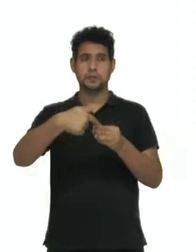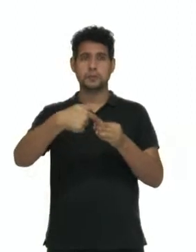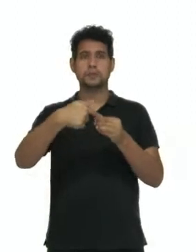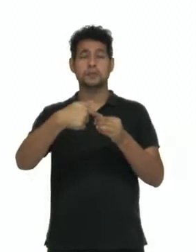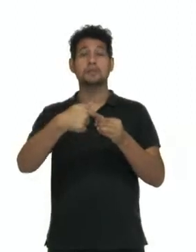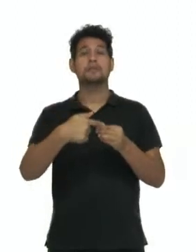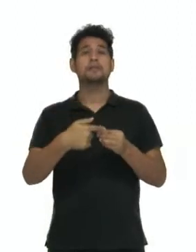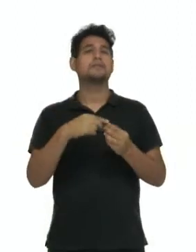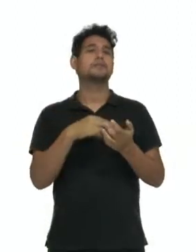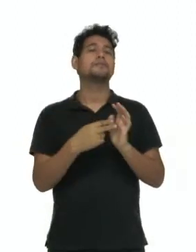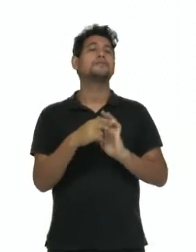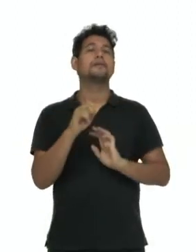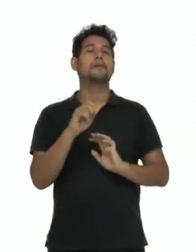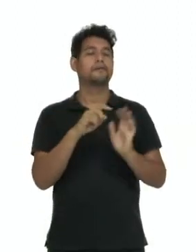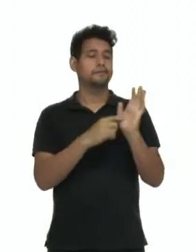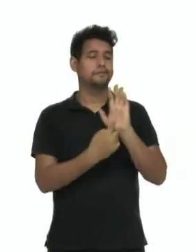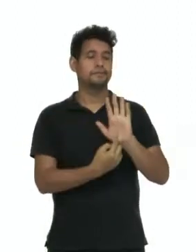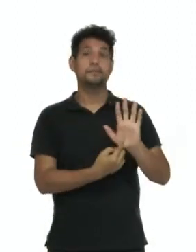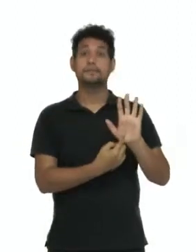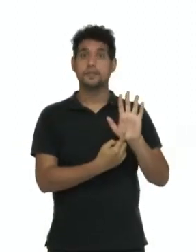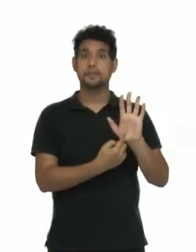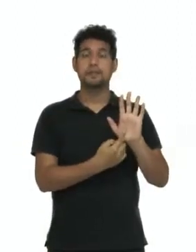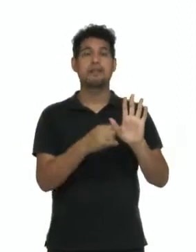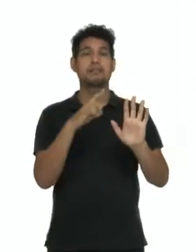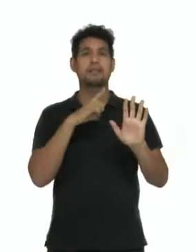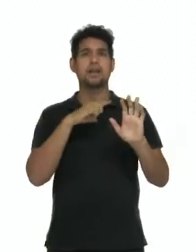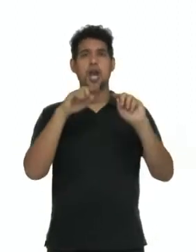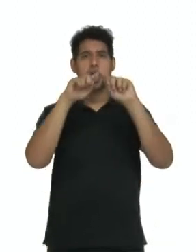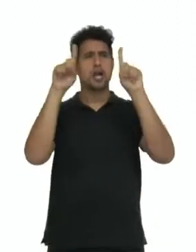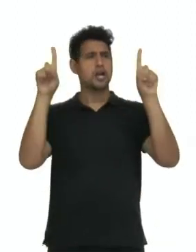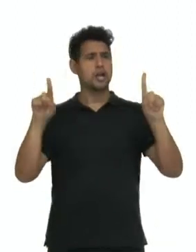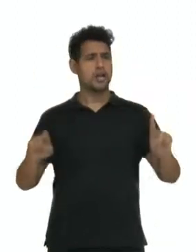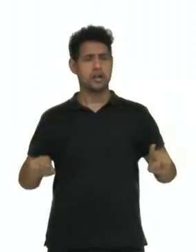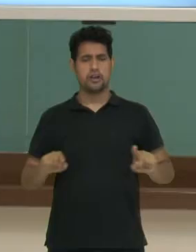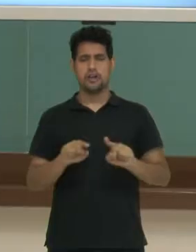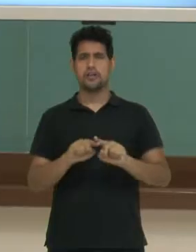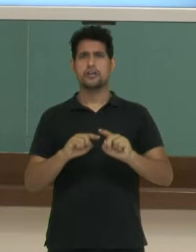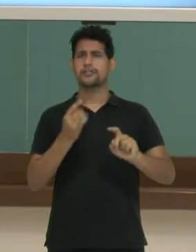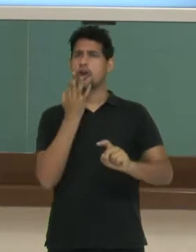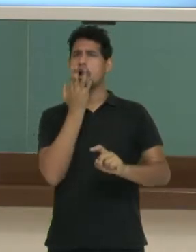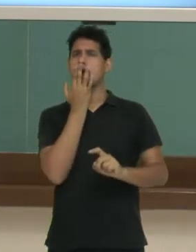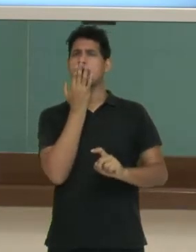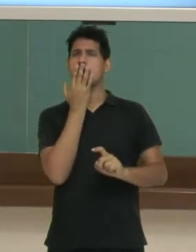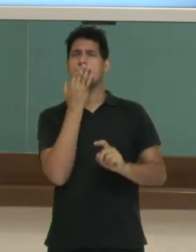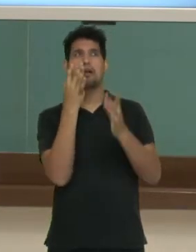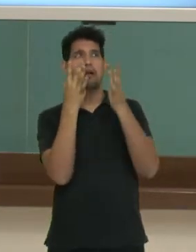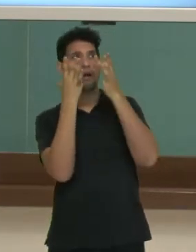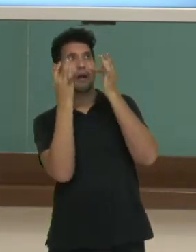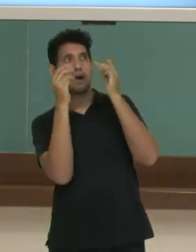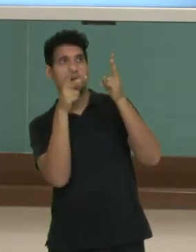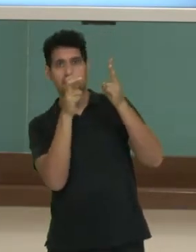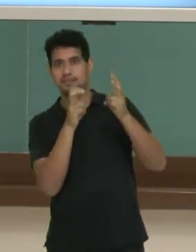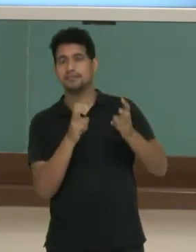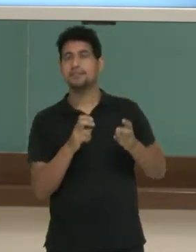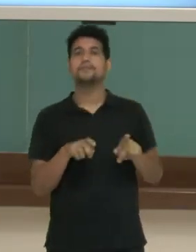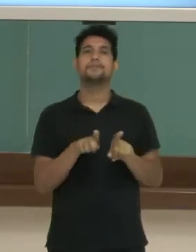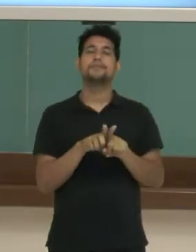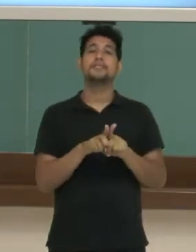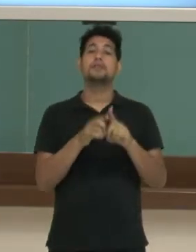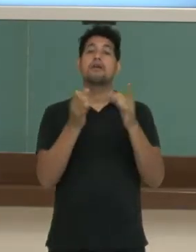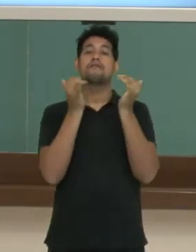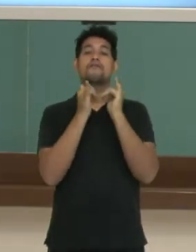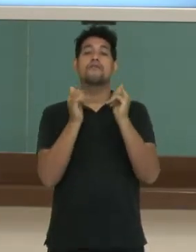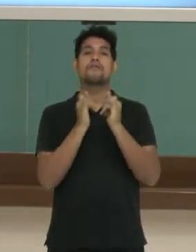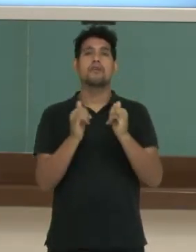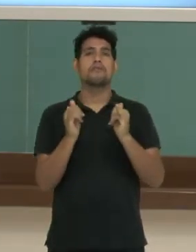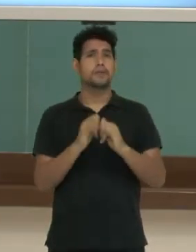preços são apresentados em placas grandes, né, coloridas, que chamam bastante atenção, e essa divulgação ela